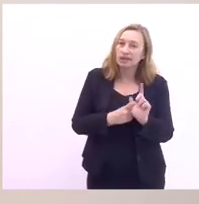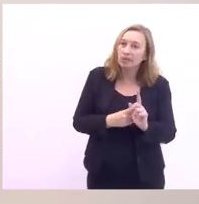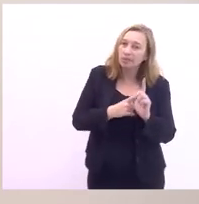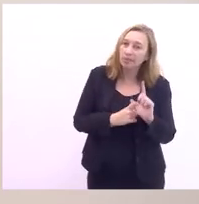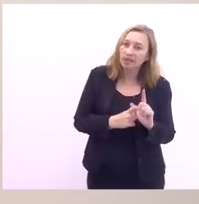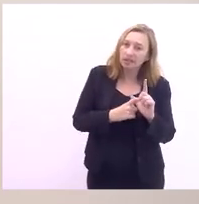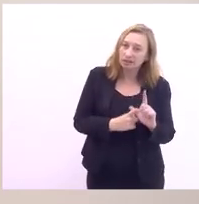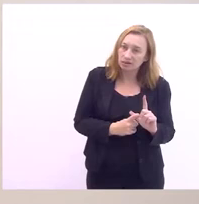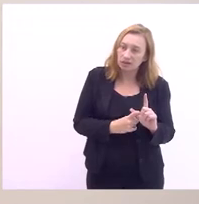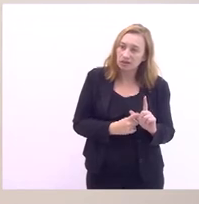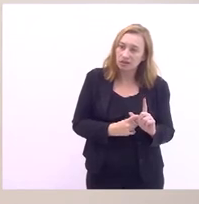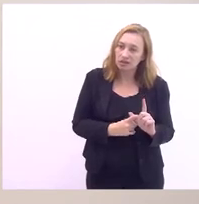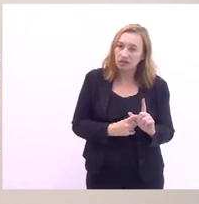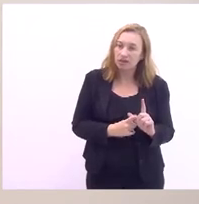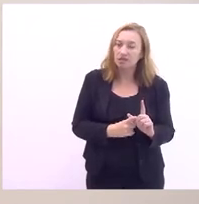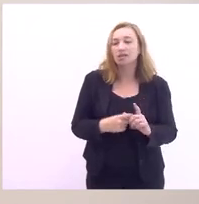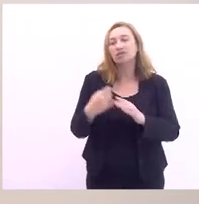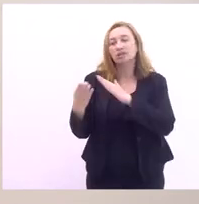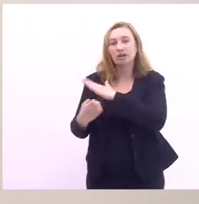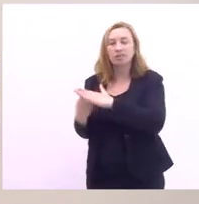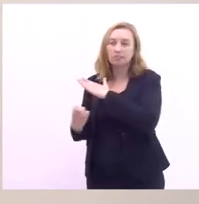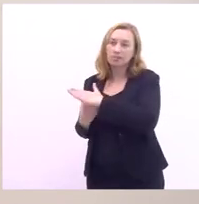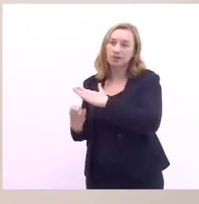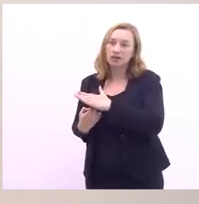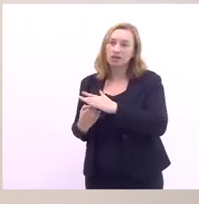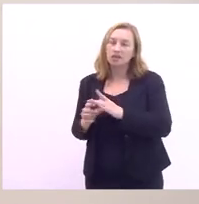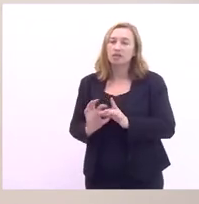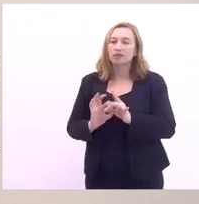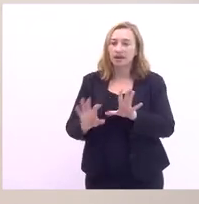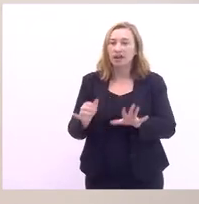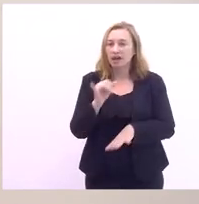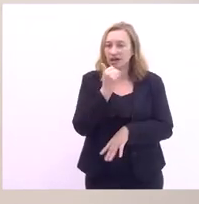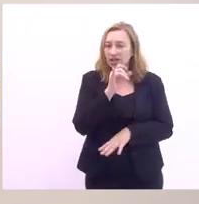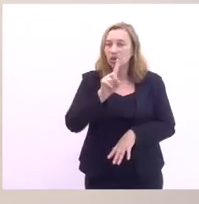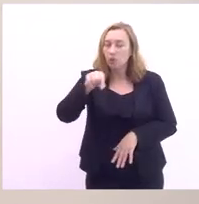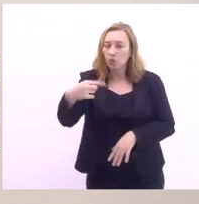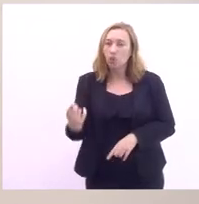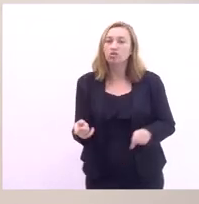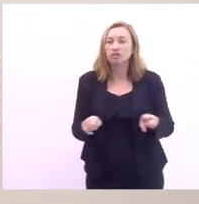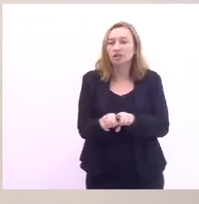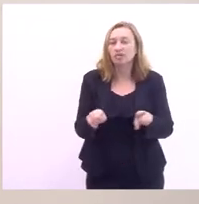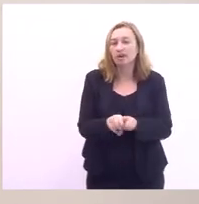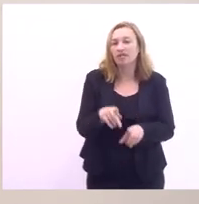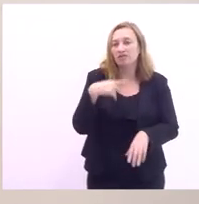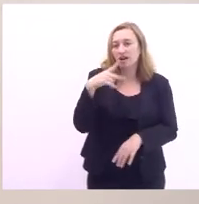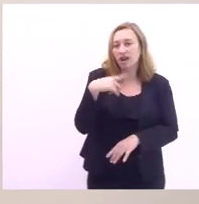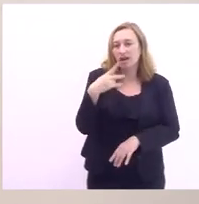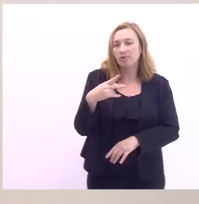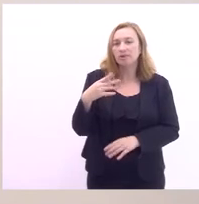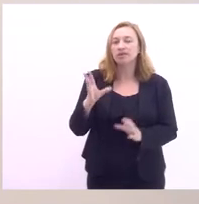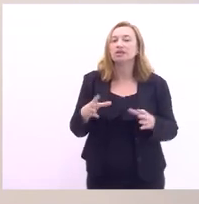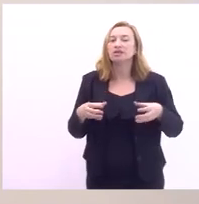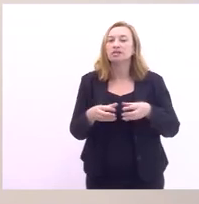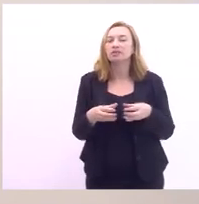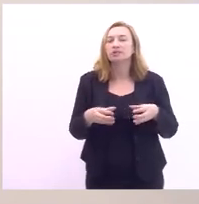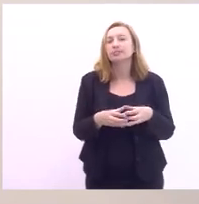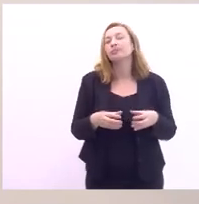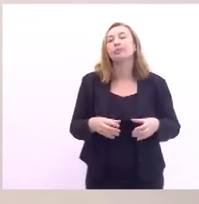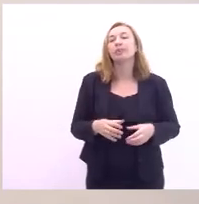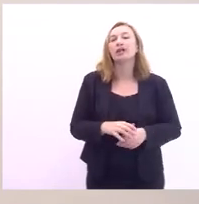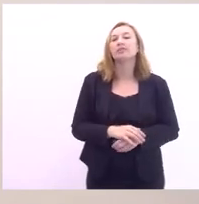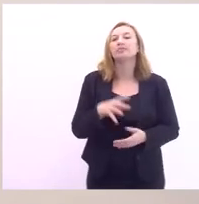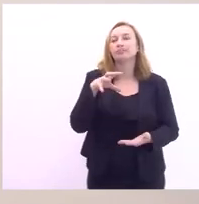da boa intenção dessa empresa. O outro quadro que eu queria trazer para essa comissão, para essa audiência pública, e